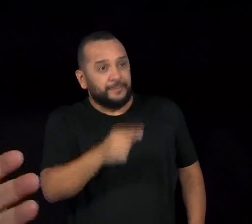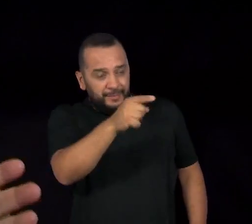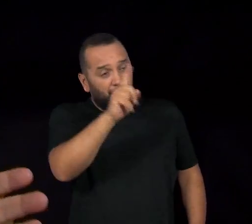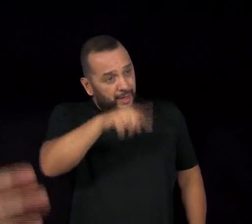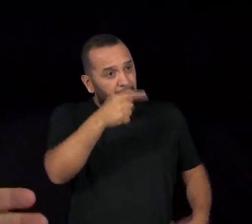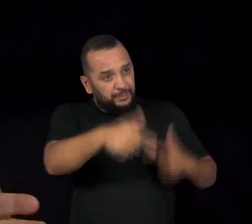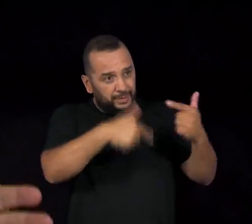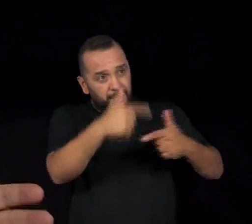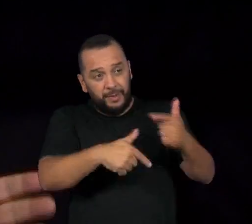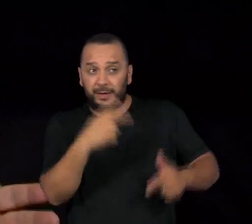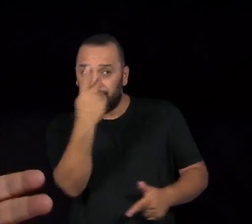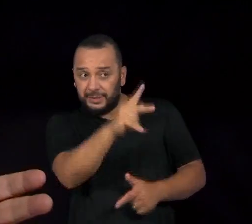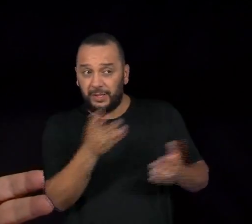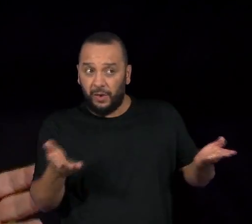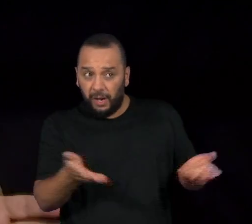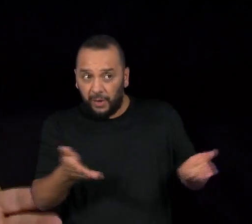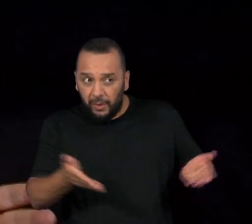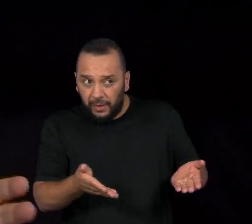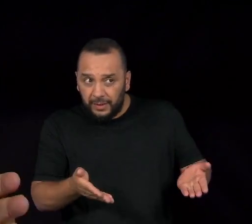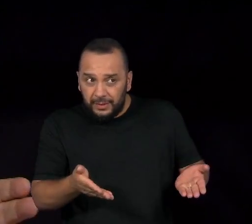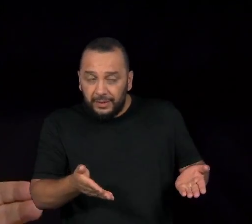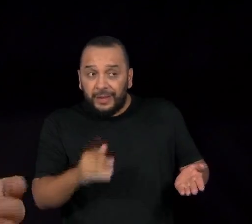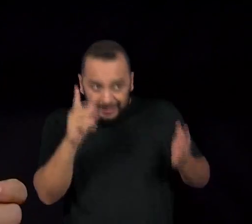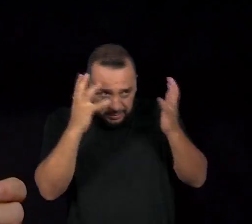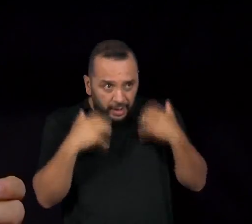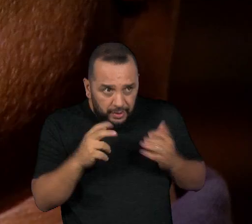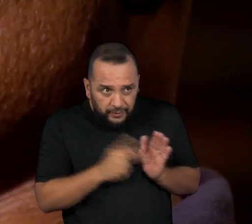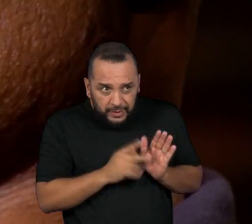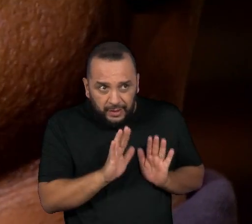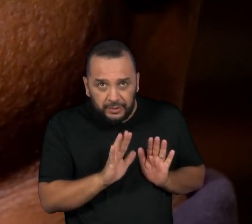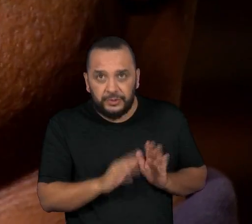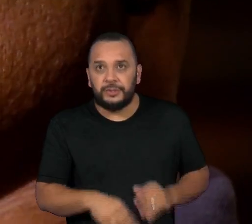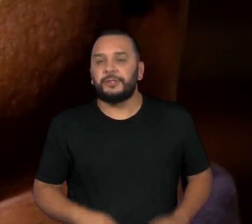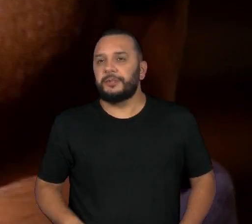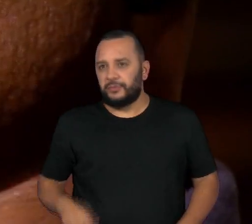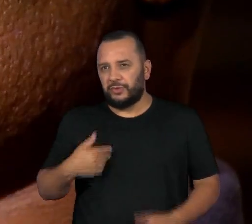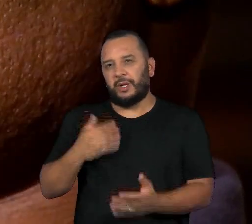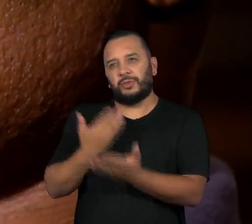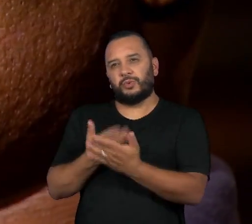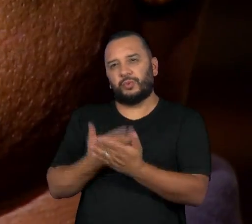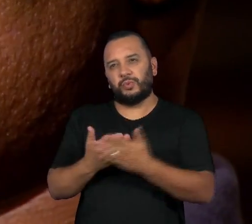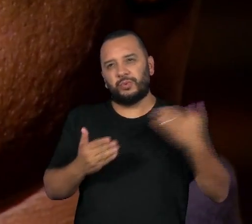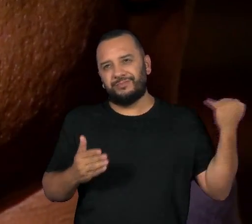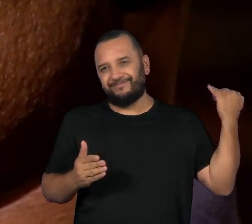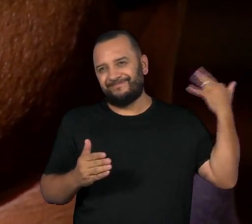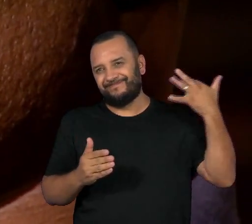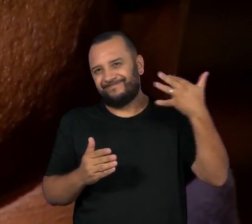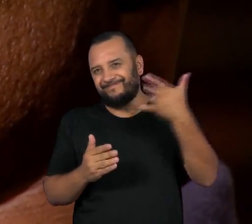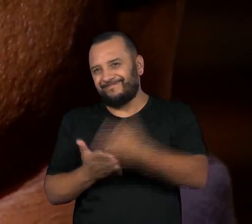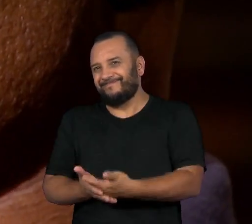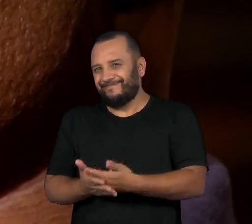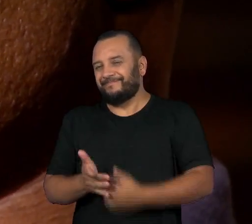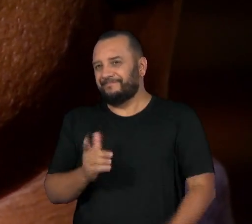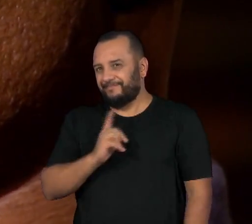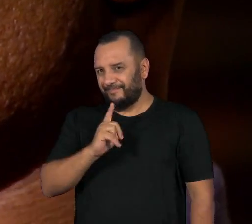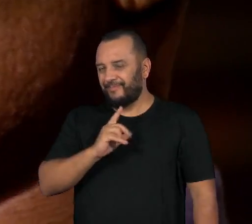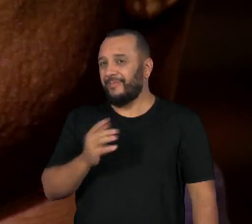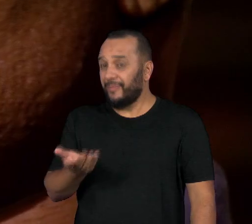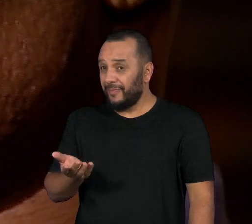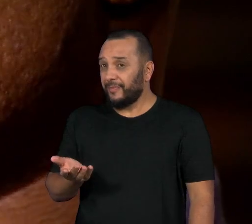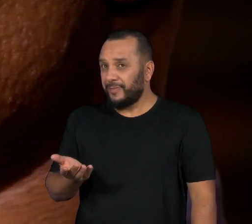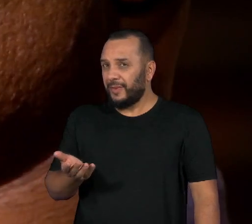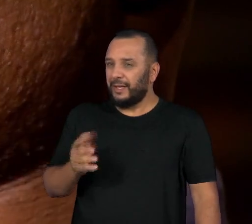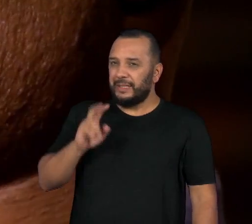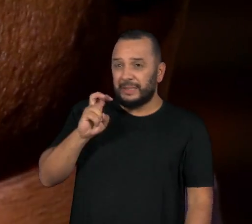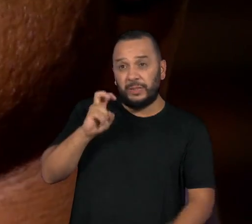carreira agora séria mesmo? Eu já estudo há muito tempo. Tá. E de